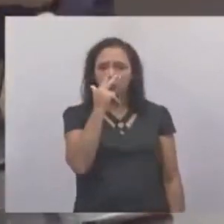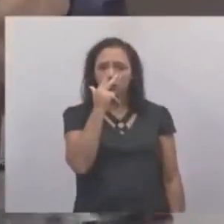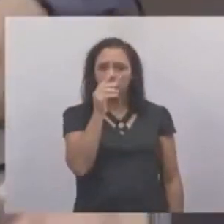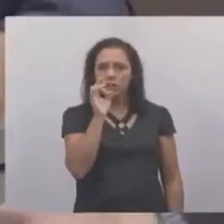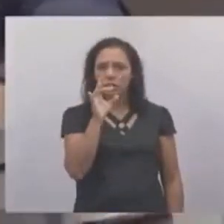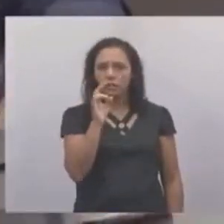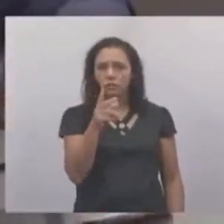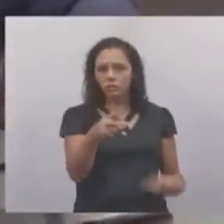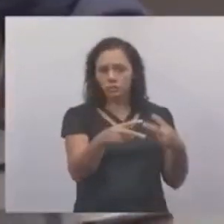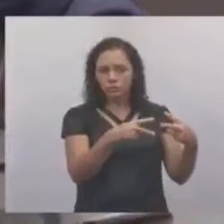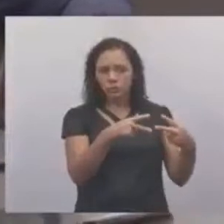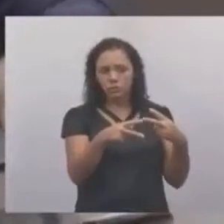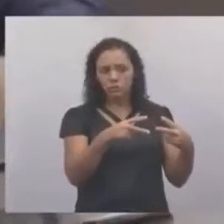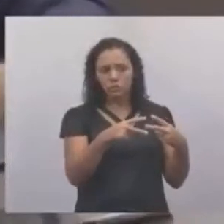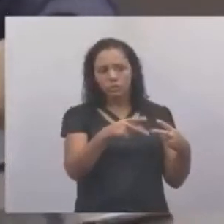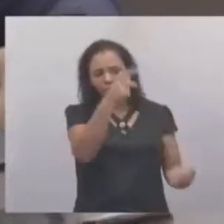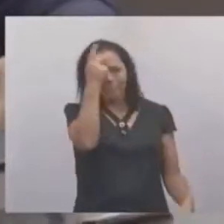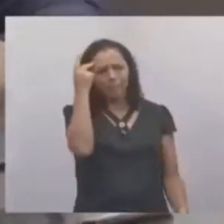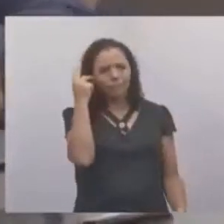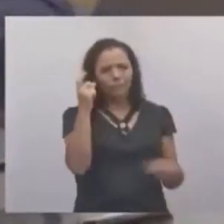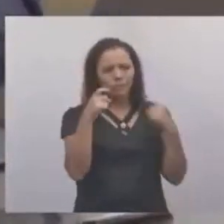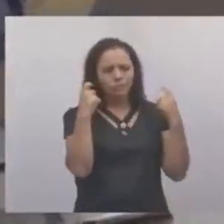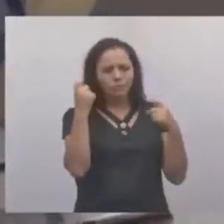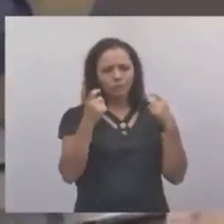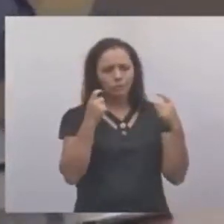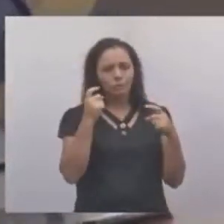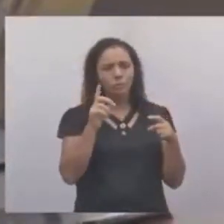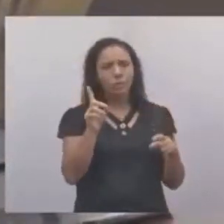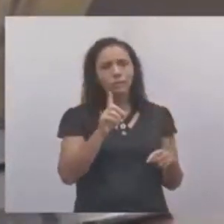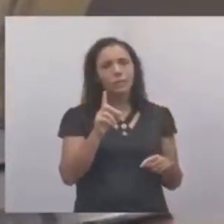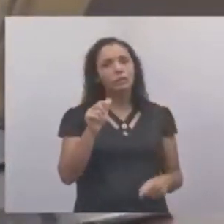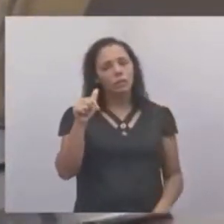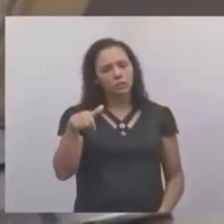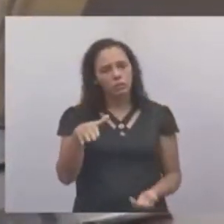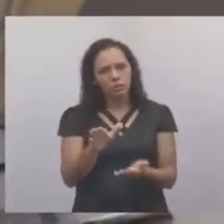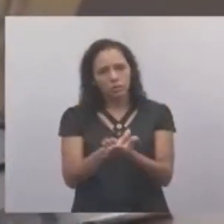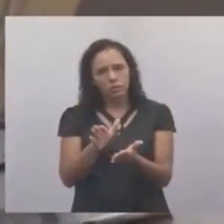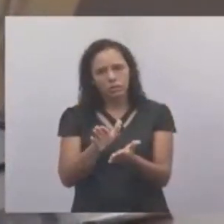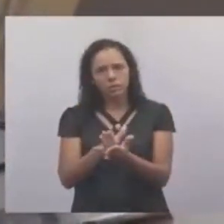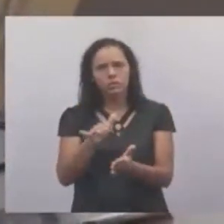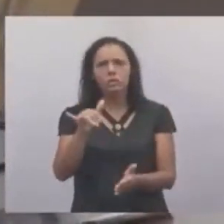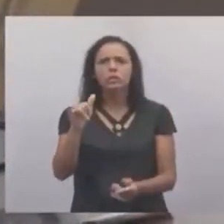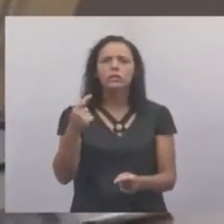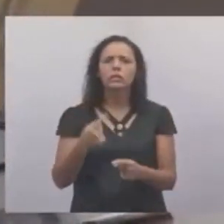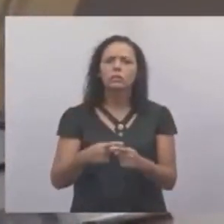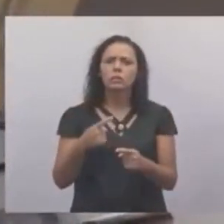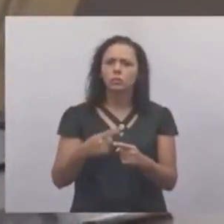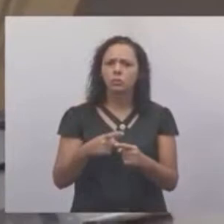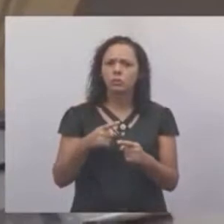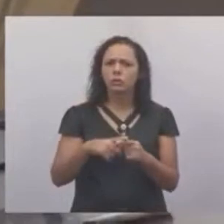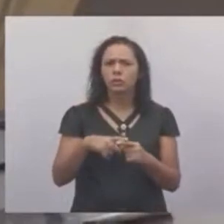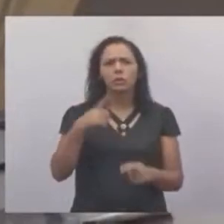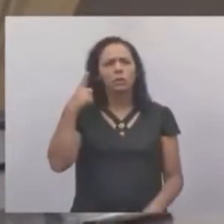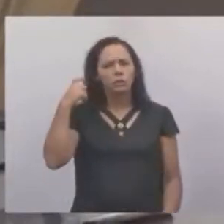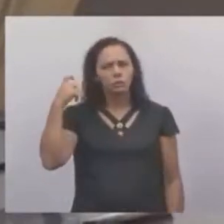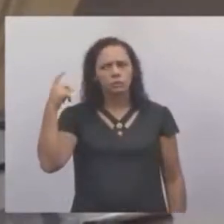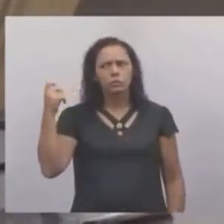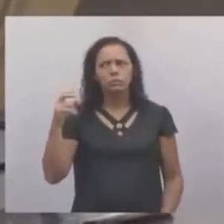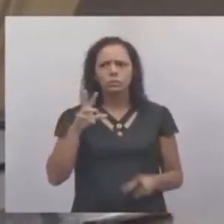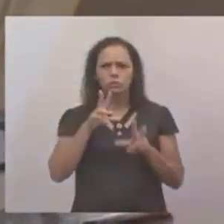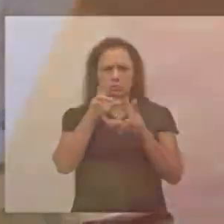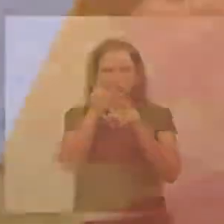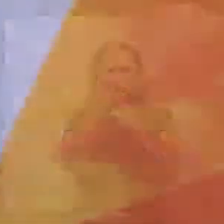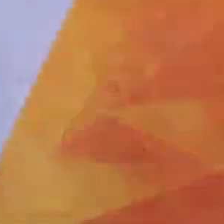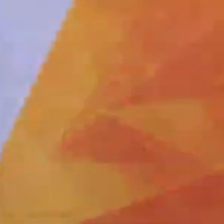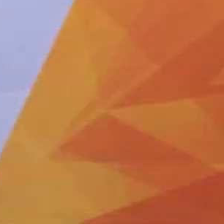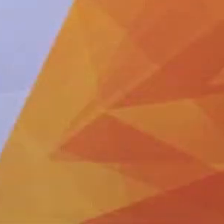não foi para São José dos Campos, veio somente para Jacareí. Tão forte e tão alto foi a perturbação para os nossos munícipes nesse